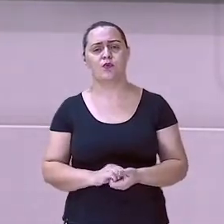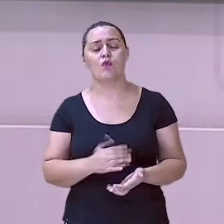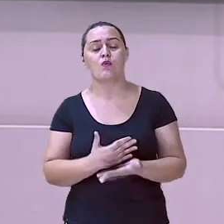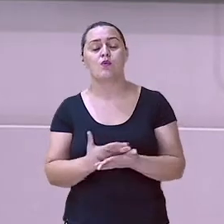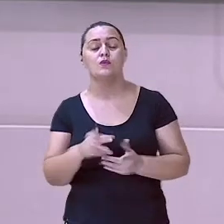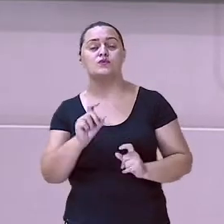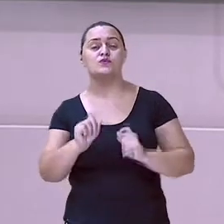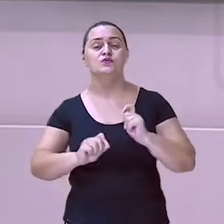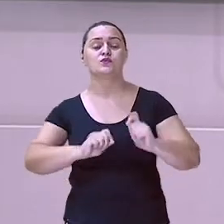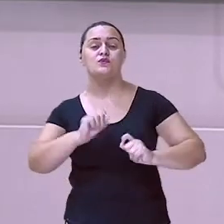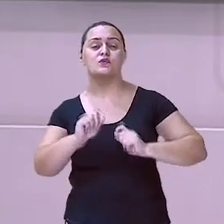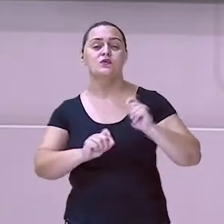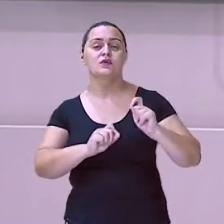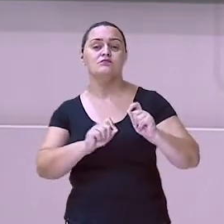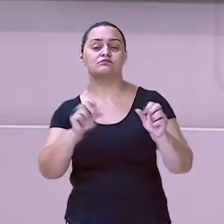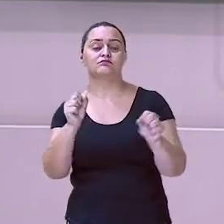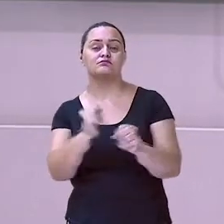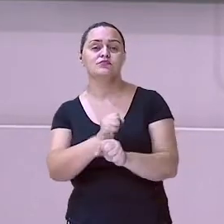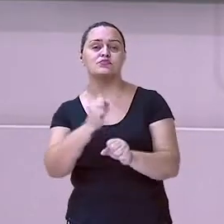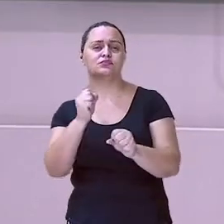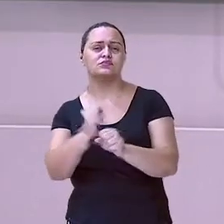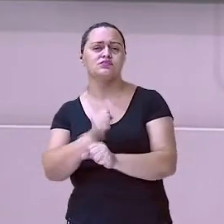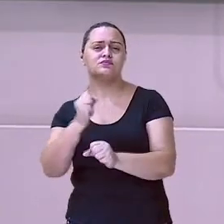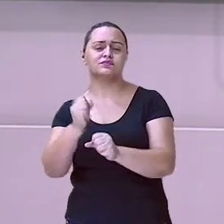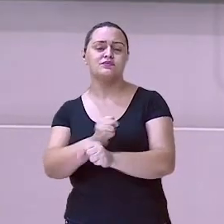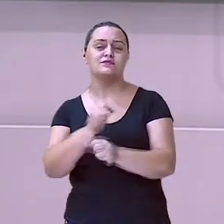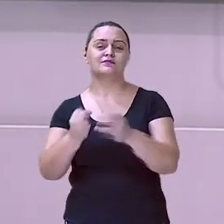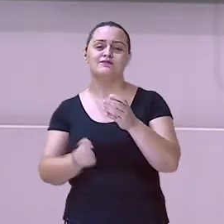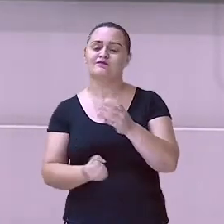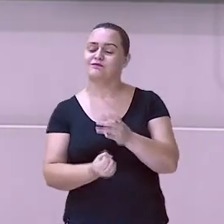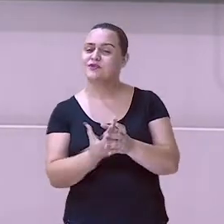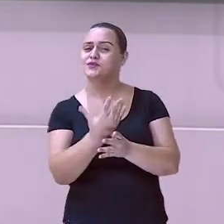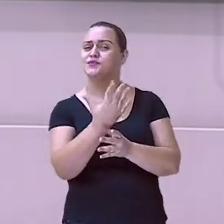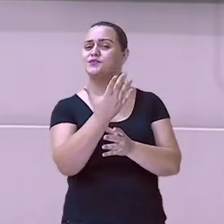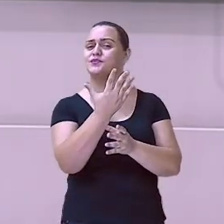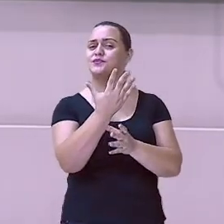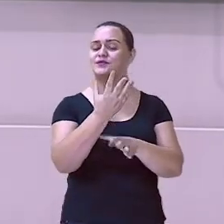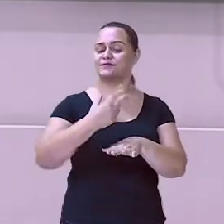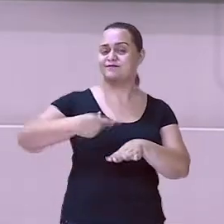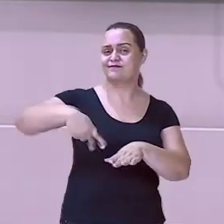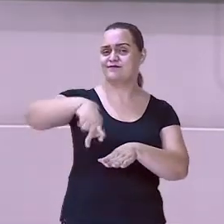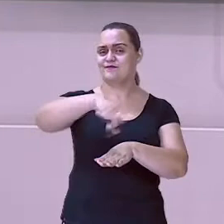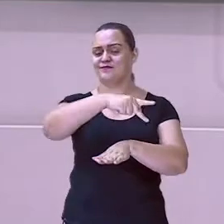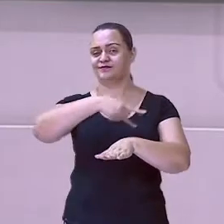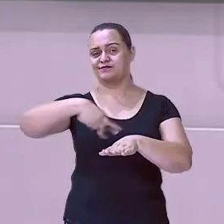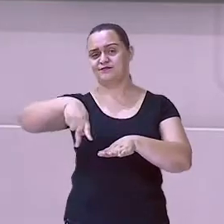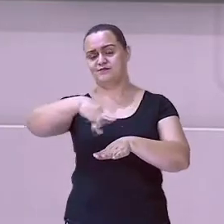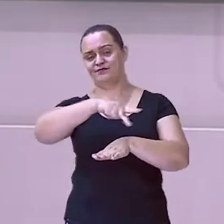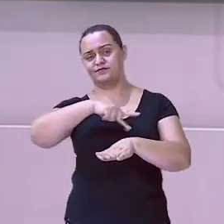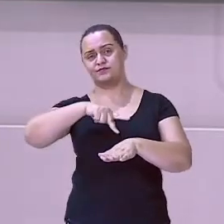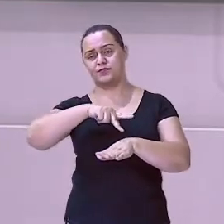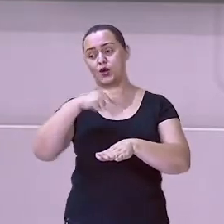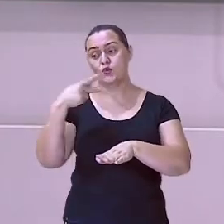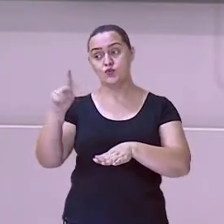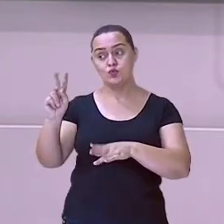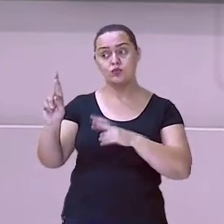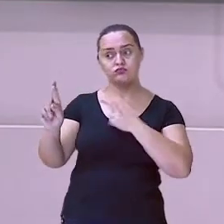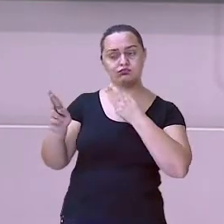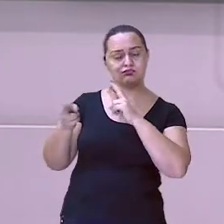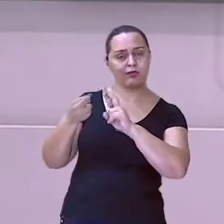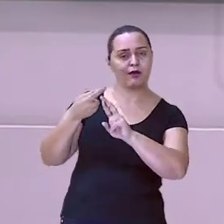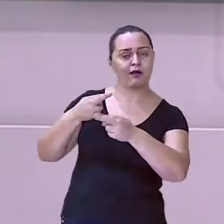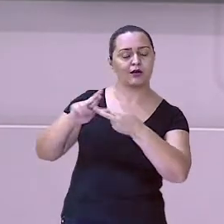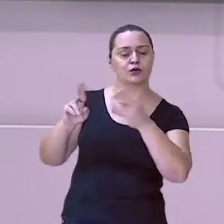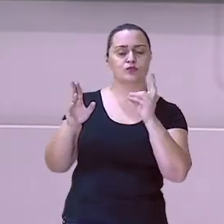construíram essa nação. Na sua relação com o indígena, se foi uma relação